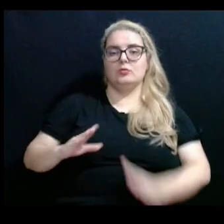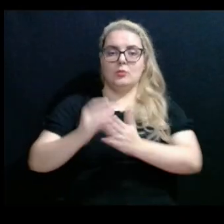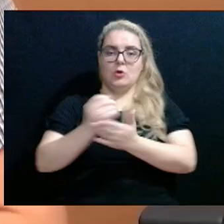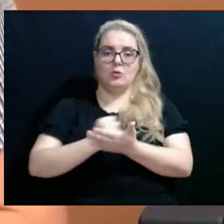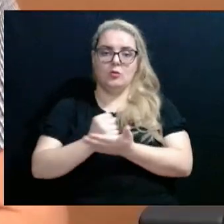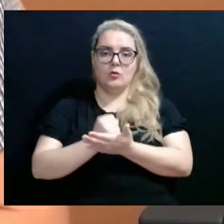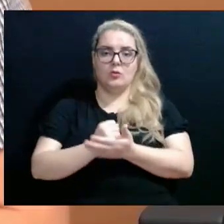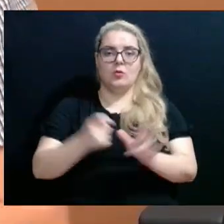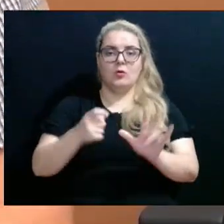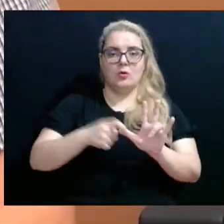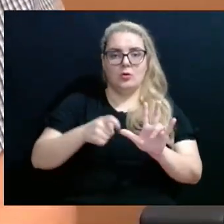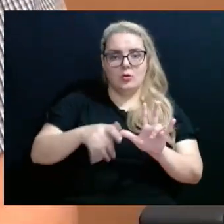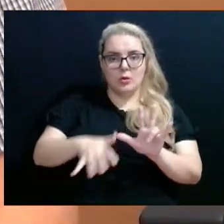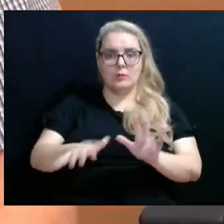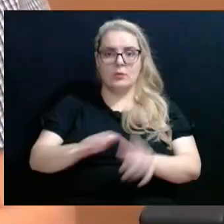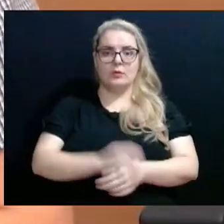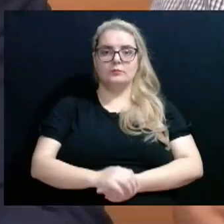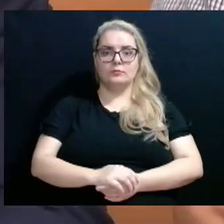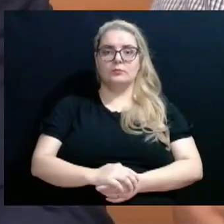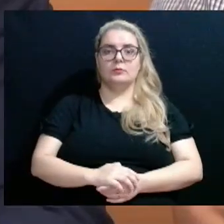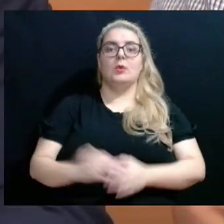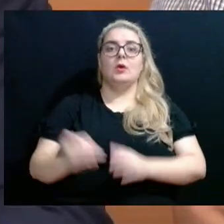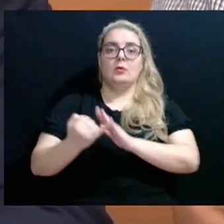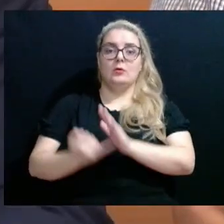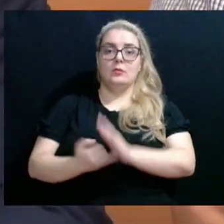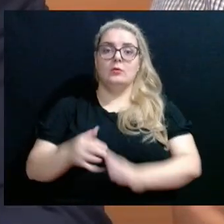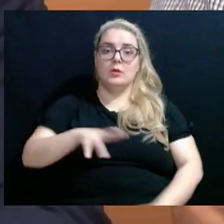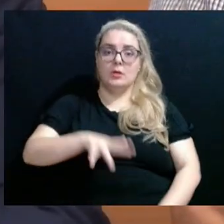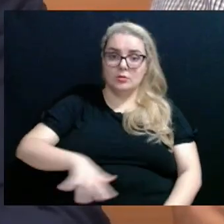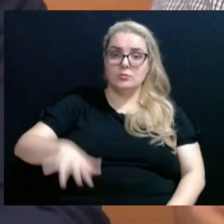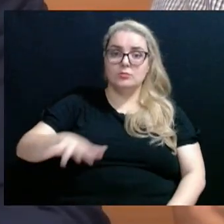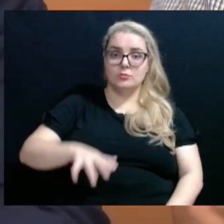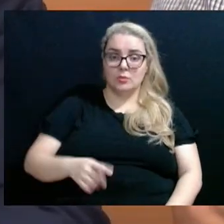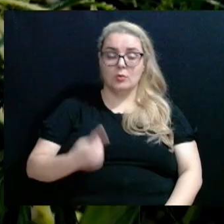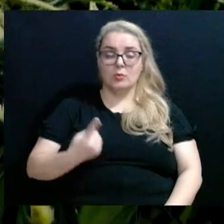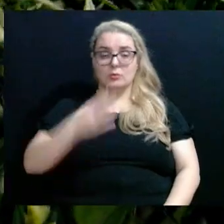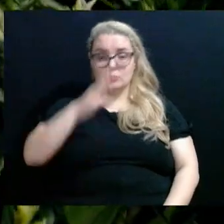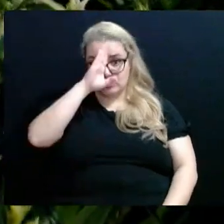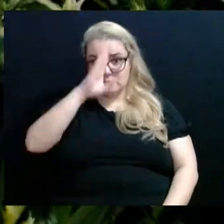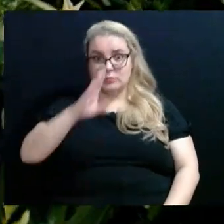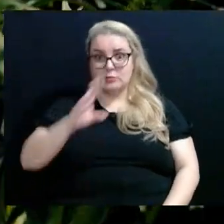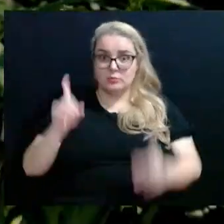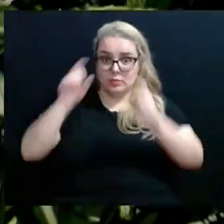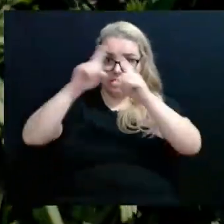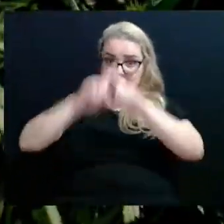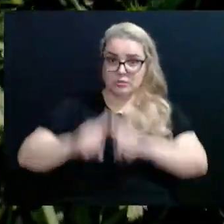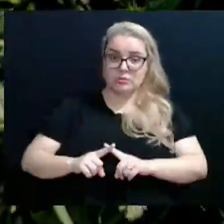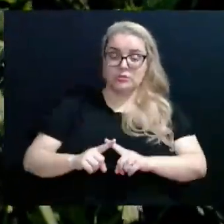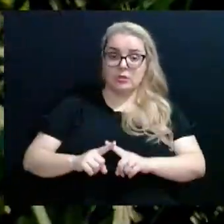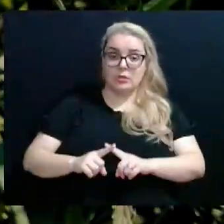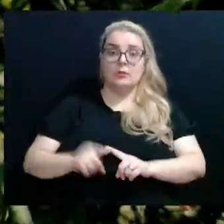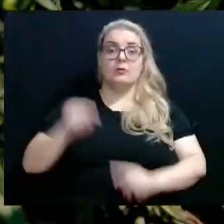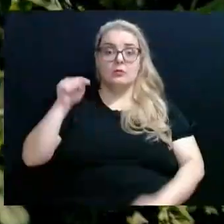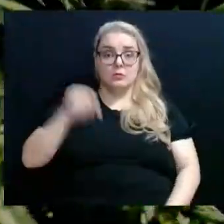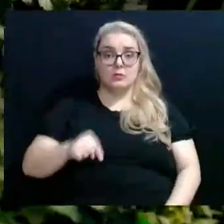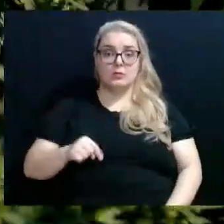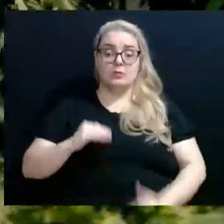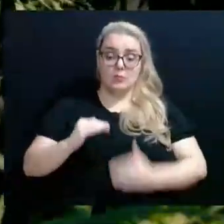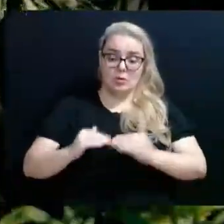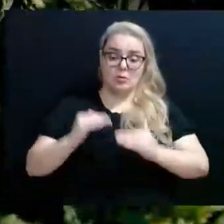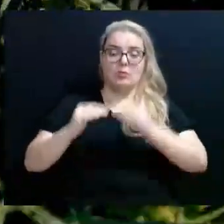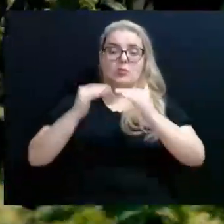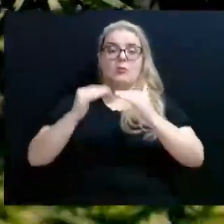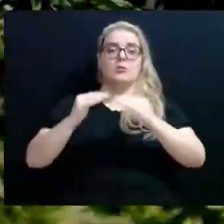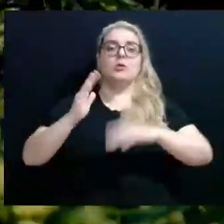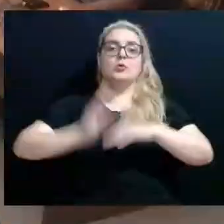dessa planta. Para entidades do setor, um dos principais desafios ainda está na formação dos